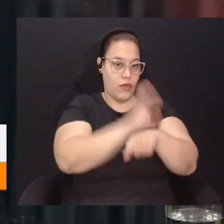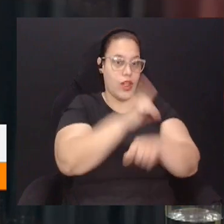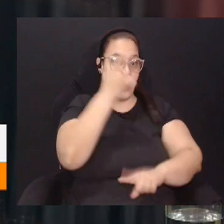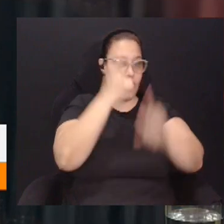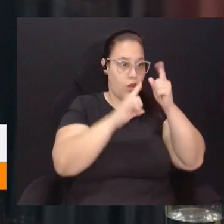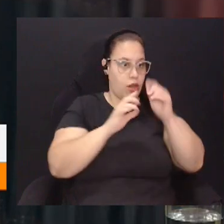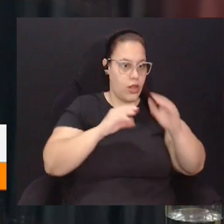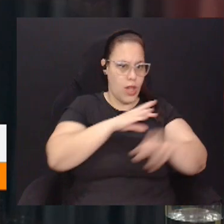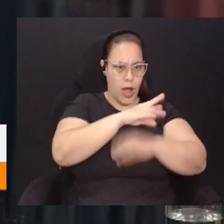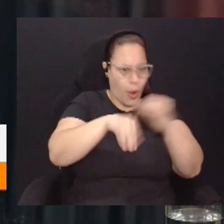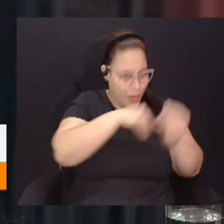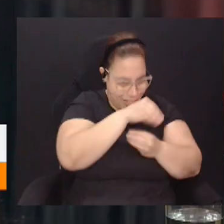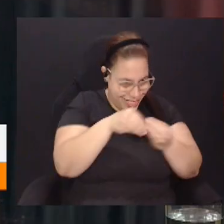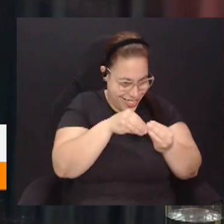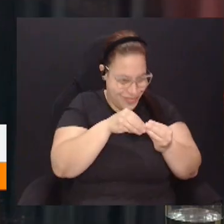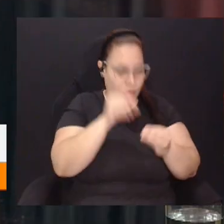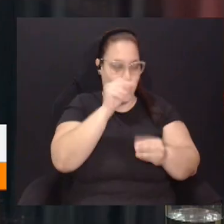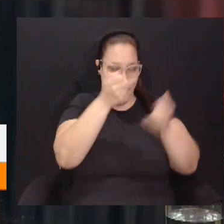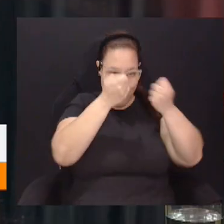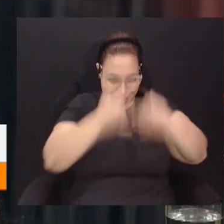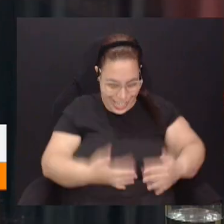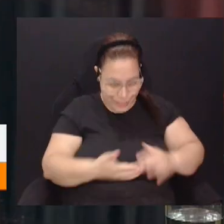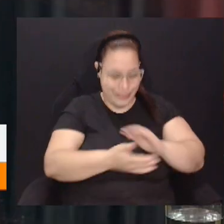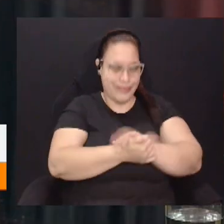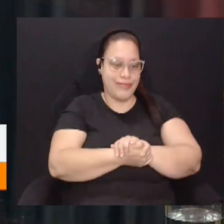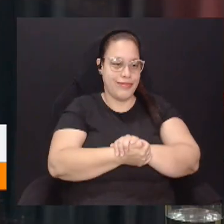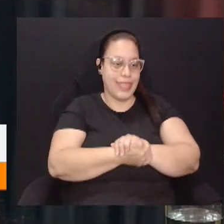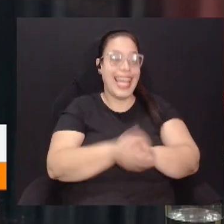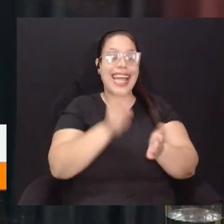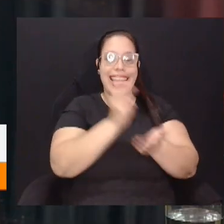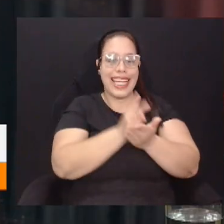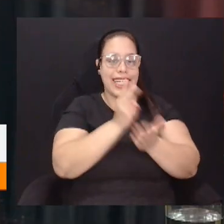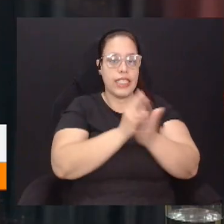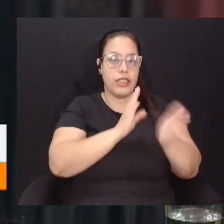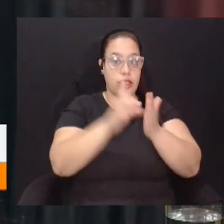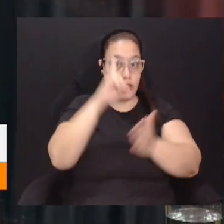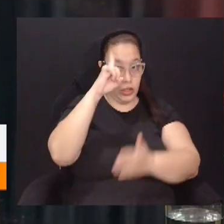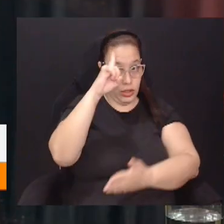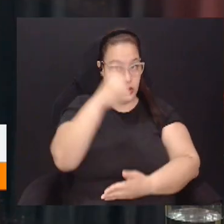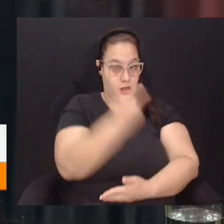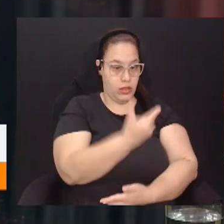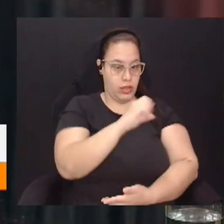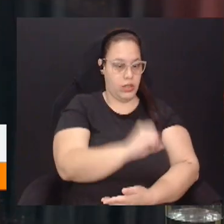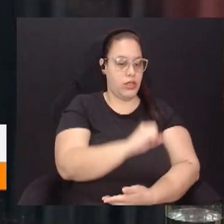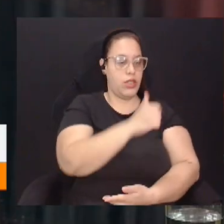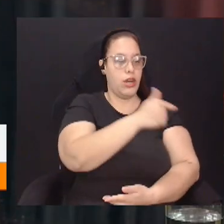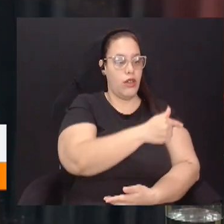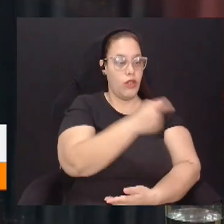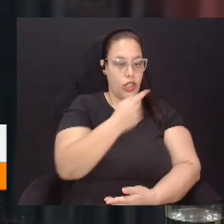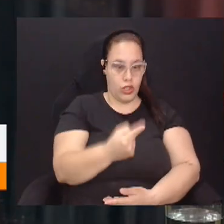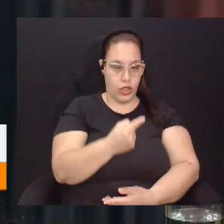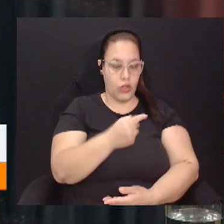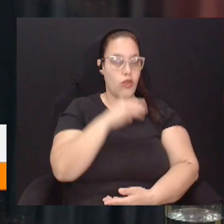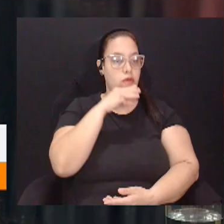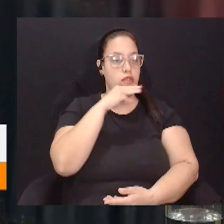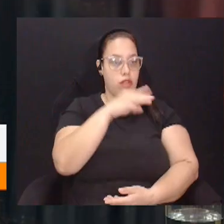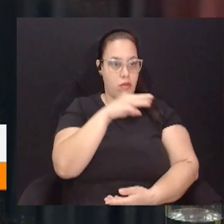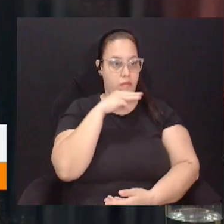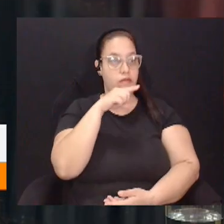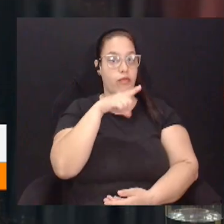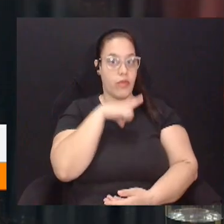isso. Funciona assim, sempre entre o dia 20 e 21 de março, nós teremos